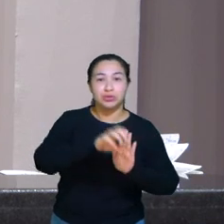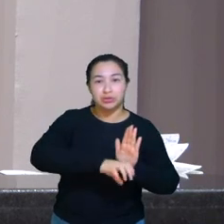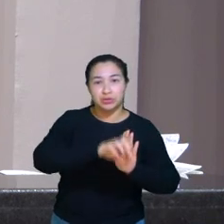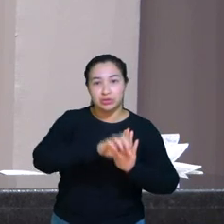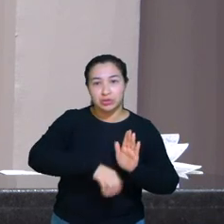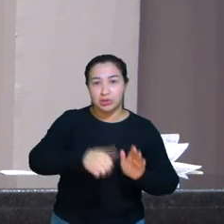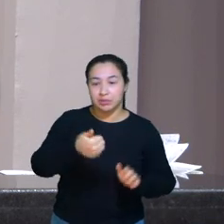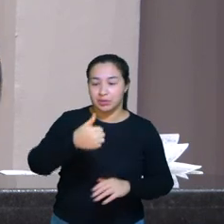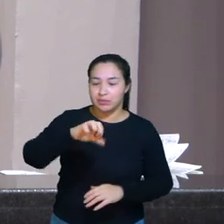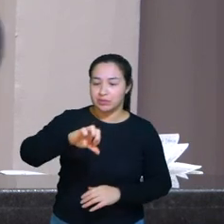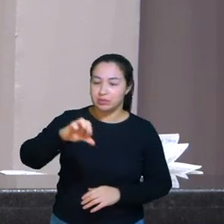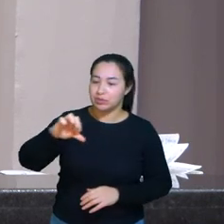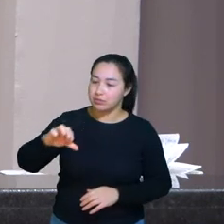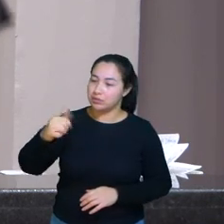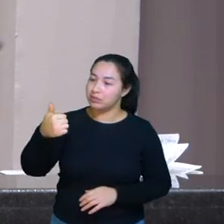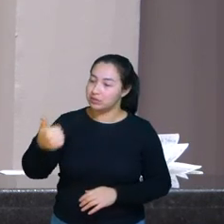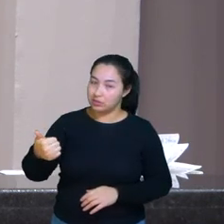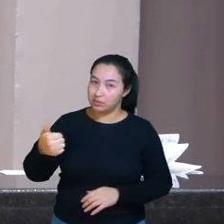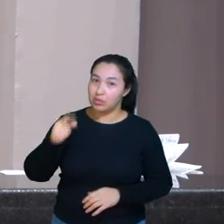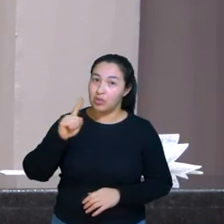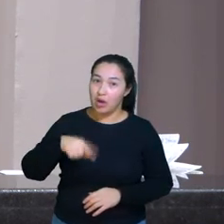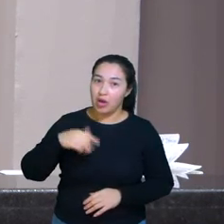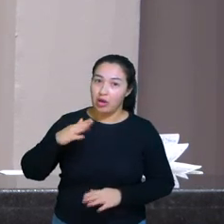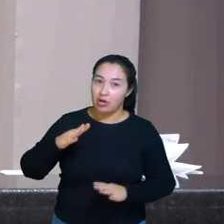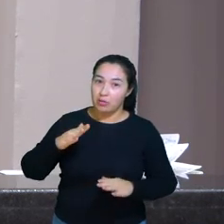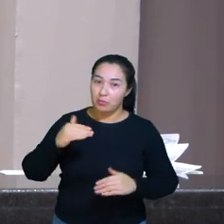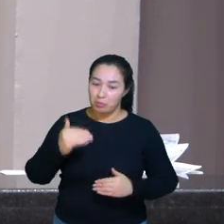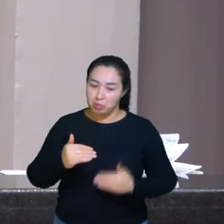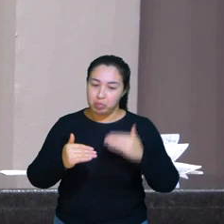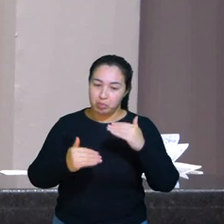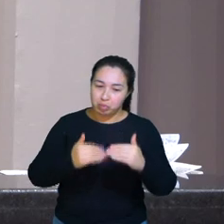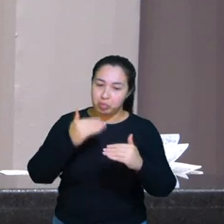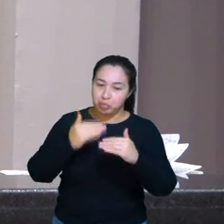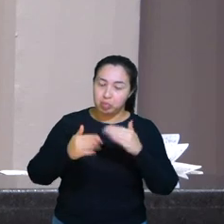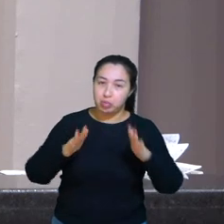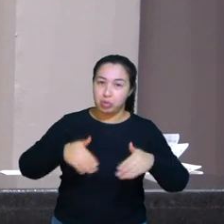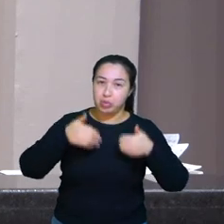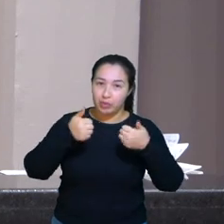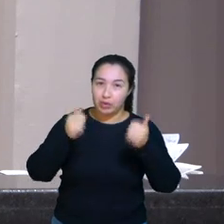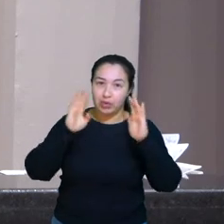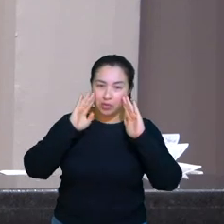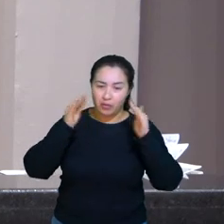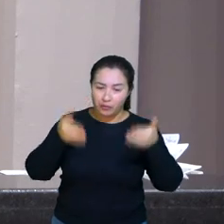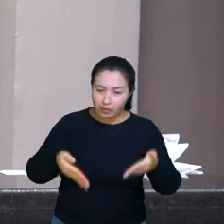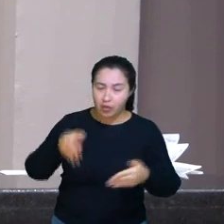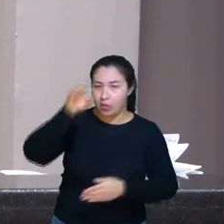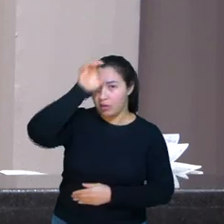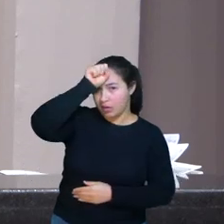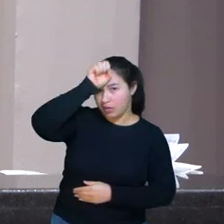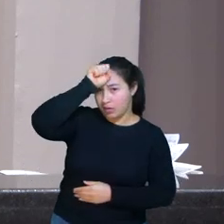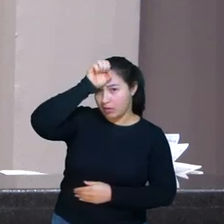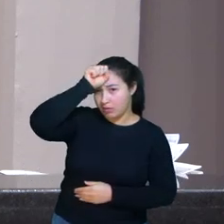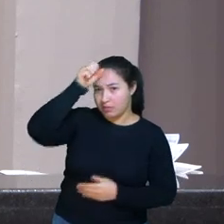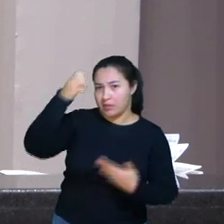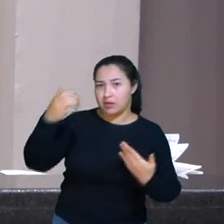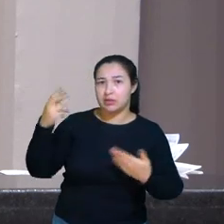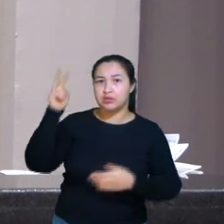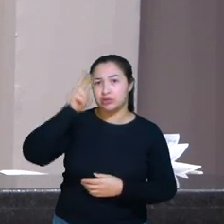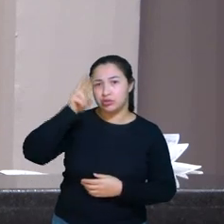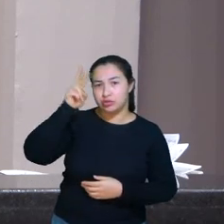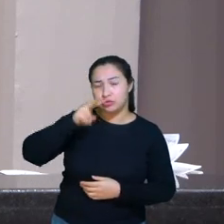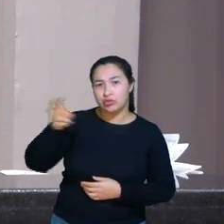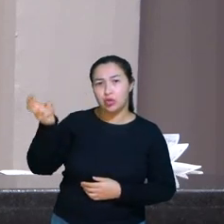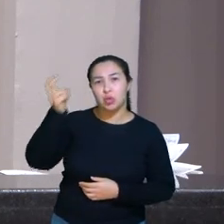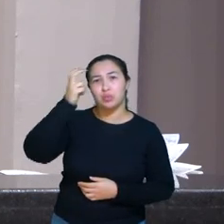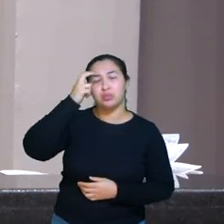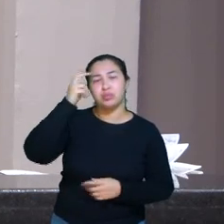1991 que foi se revigorando mas Manteve a sua essência com foco na aprendizagem numa perspectiva histórico cultural pode sim